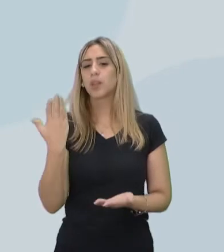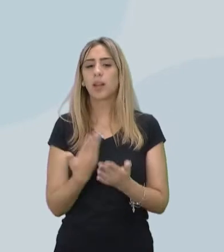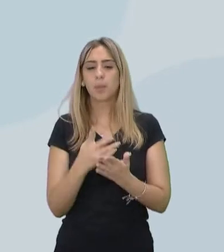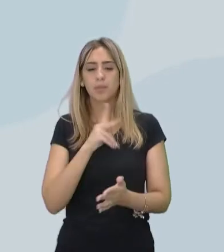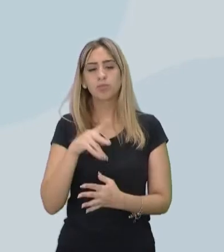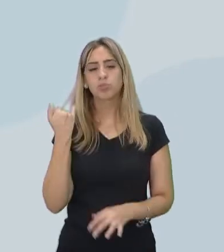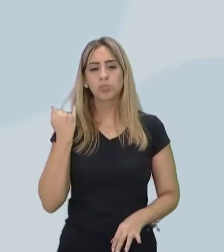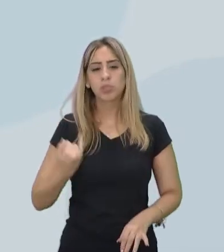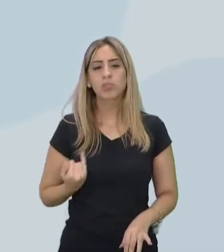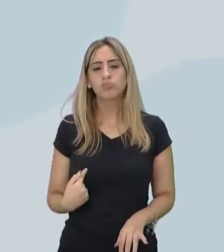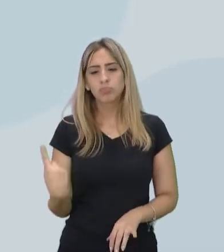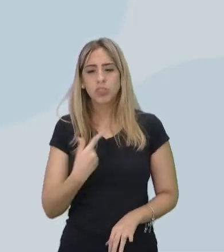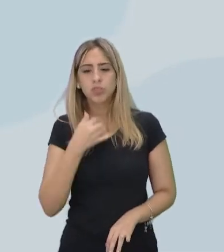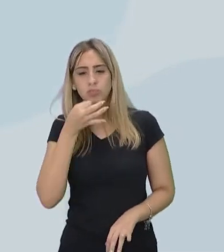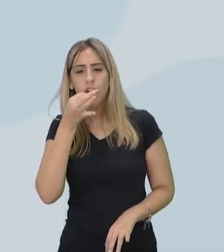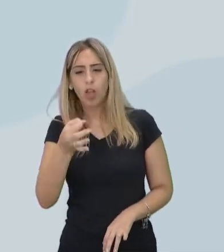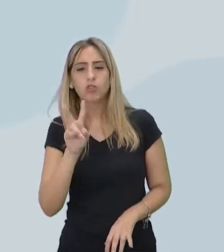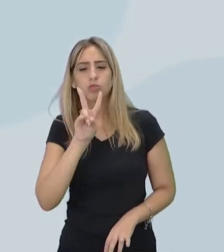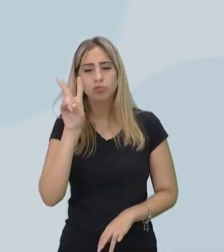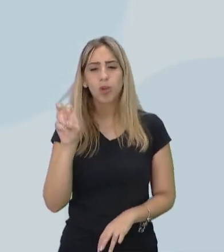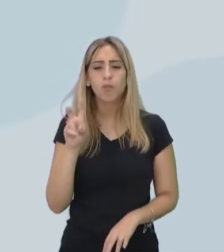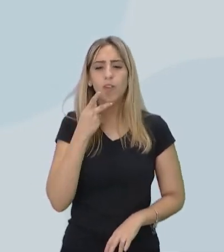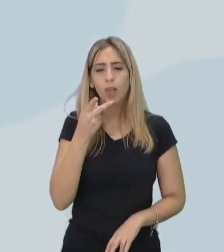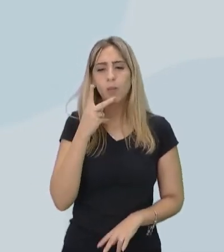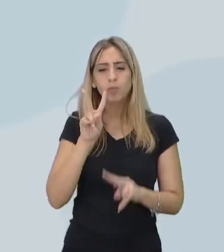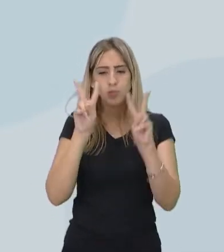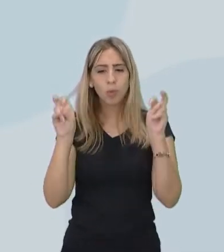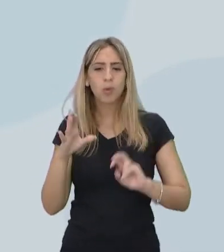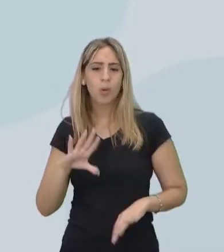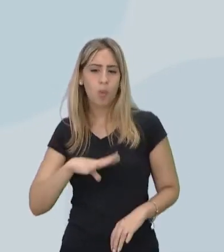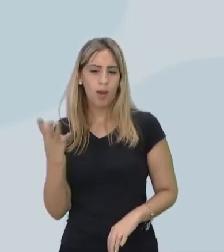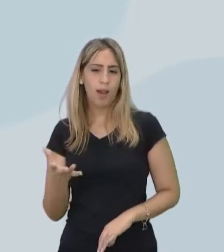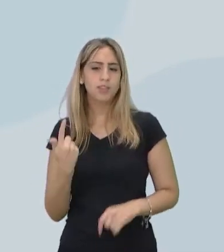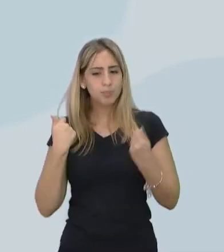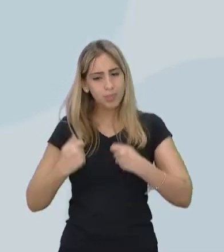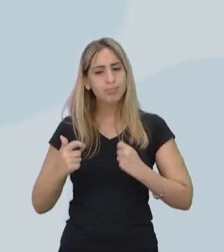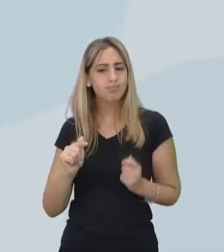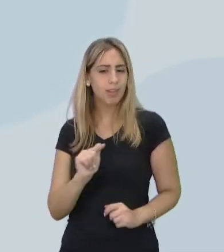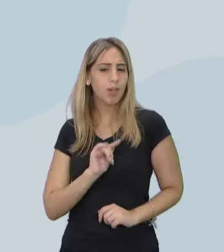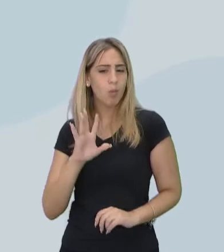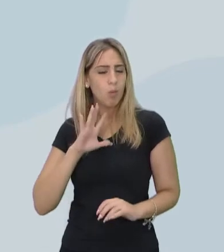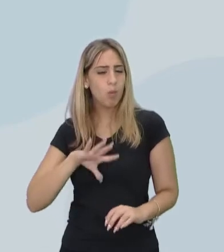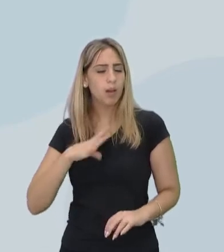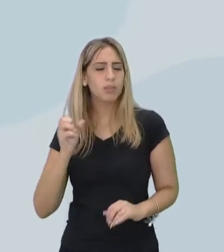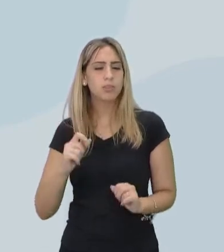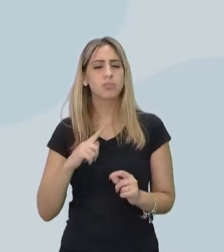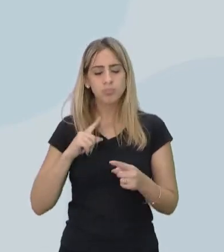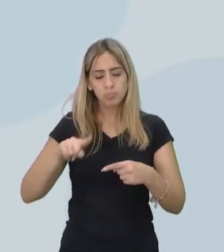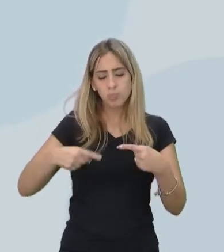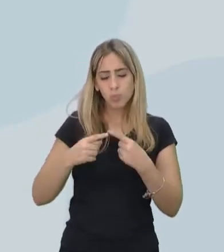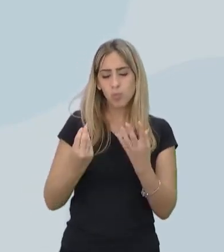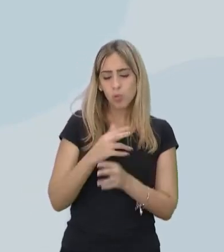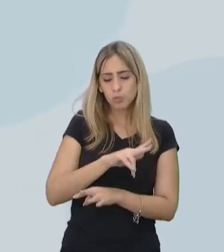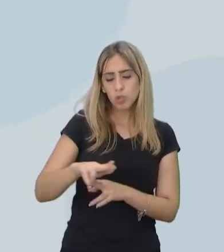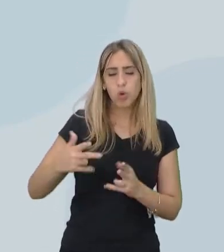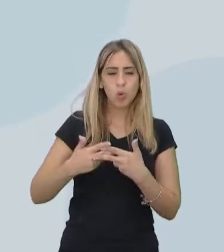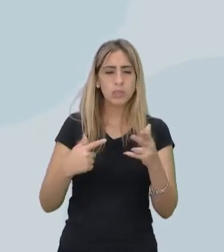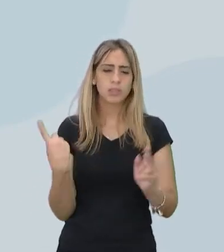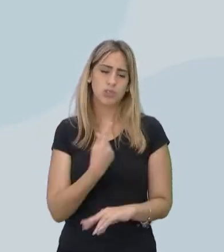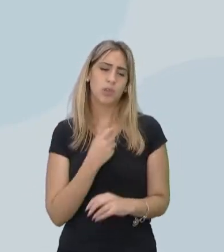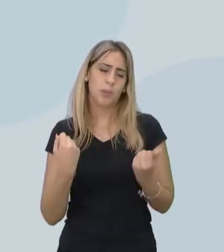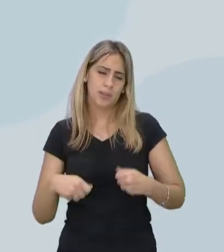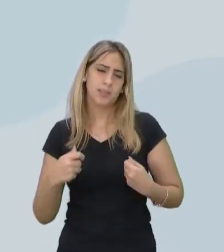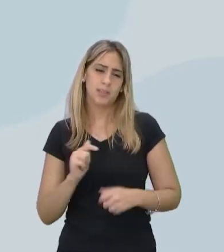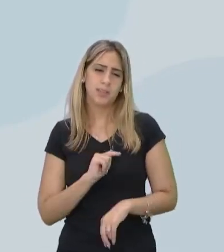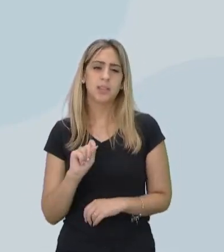professora Janaína, a gente comentou sobre a coragem. Tem que ter coragem, mas não só coragem, né? Certo. Tem que estar ligado com um monte de outras coisas que a gente precisa ter.